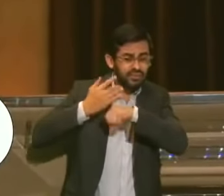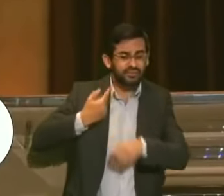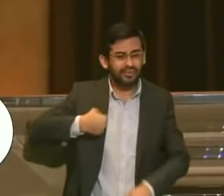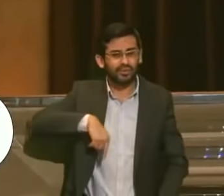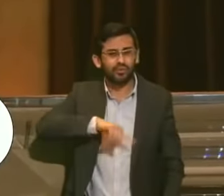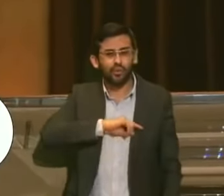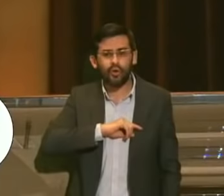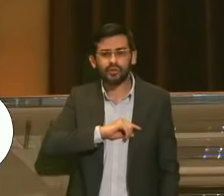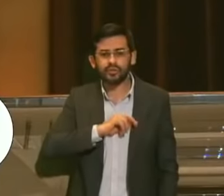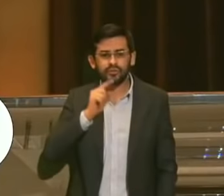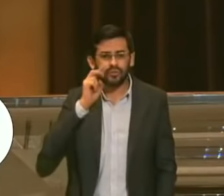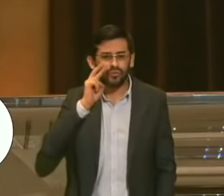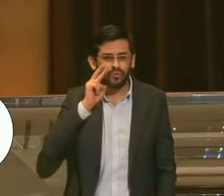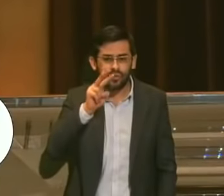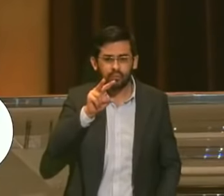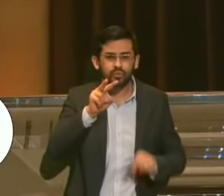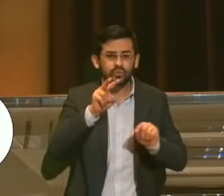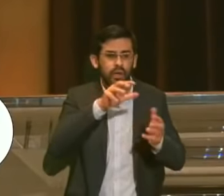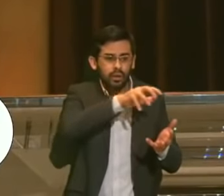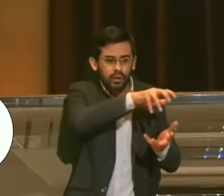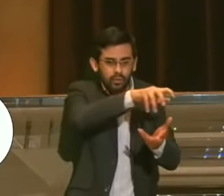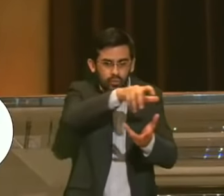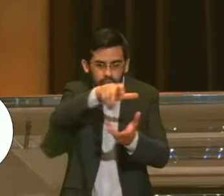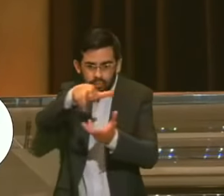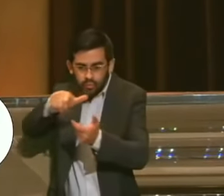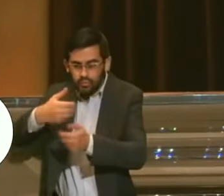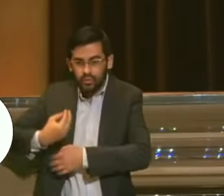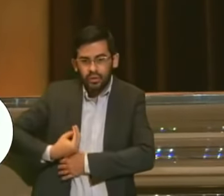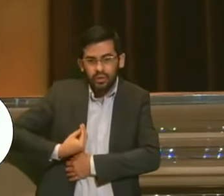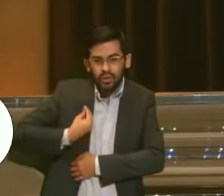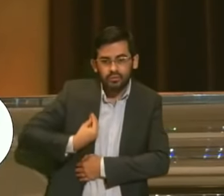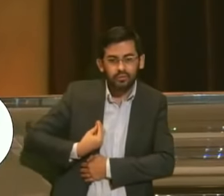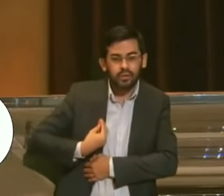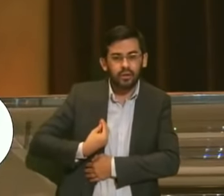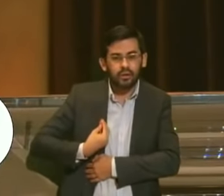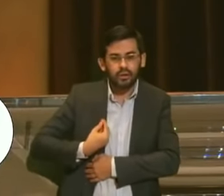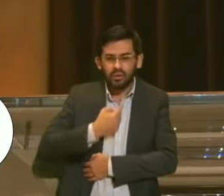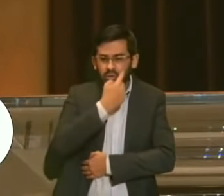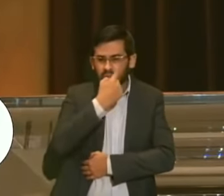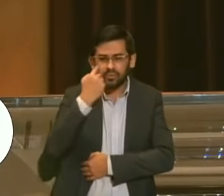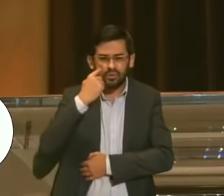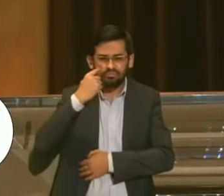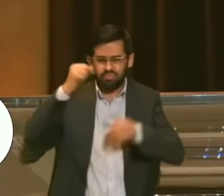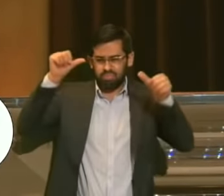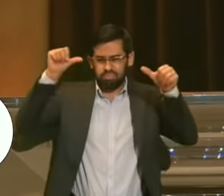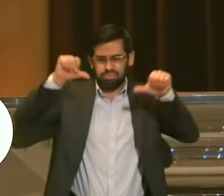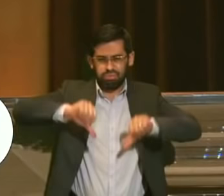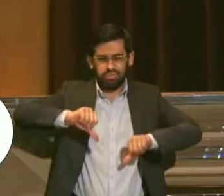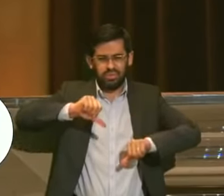nós enxergamos o mundo e a vida com olhos maus.